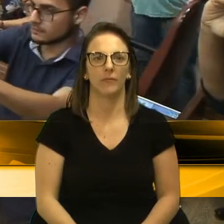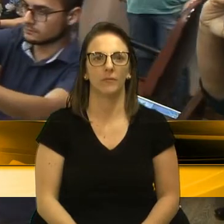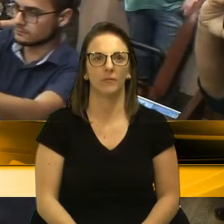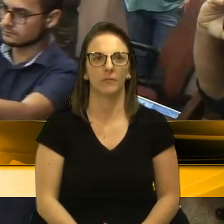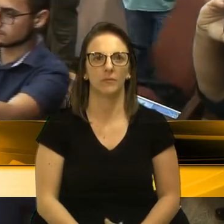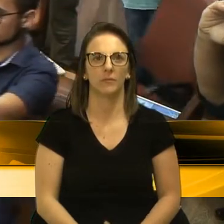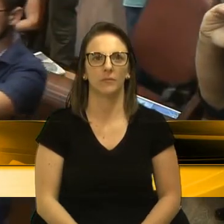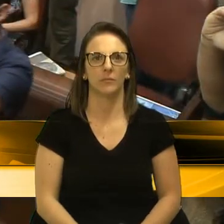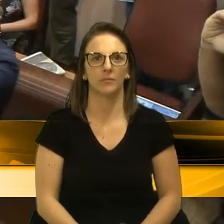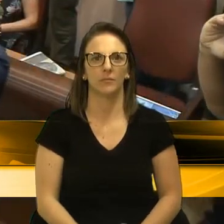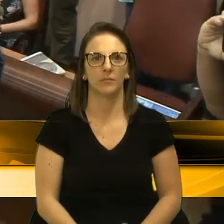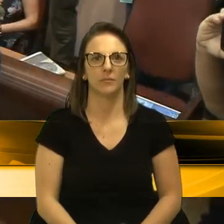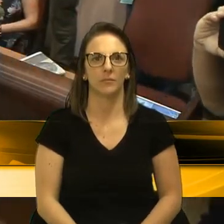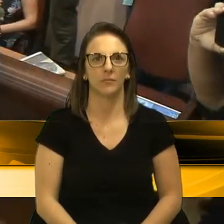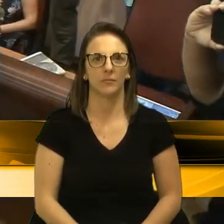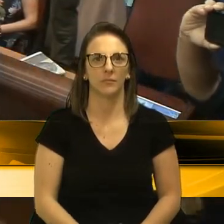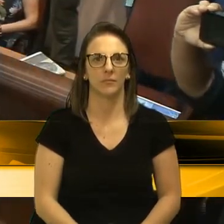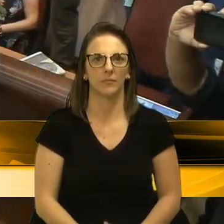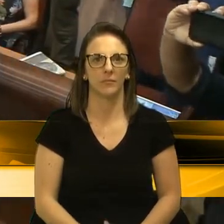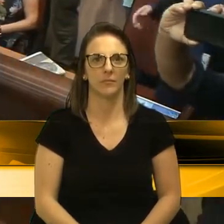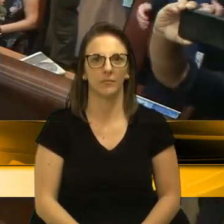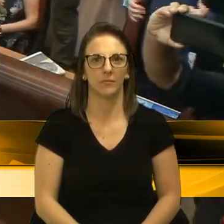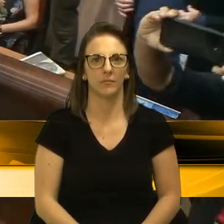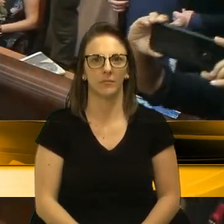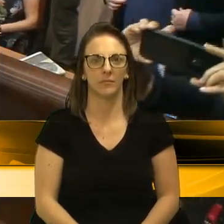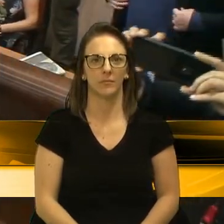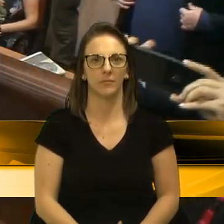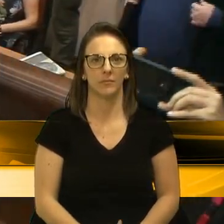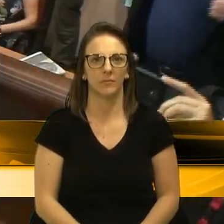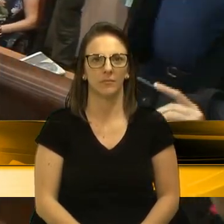Questão de ordem, senhor presidente.